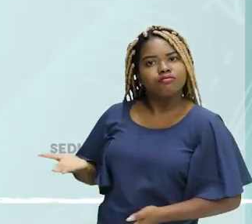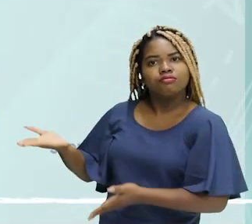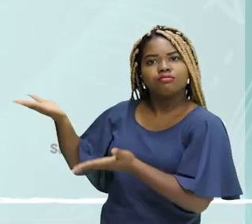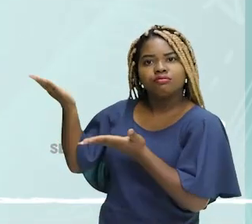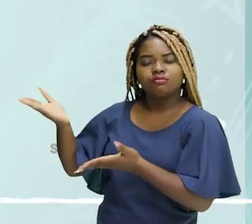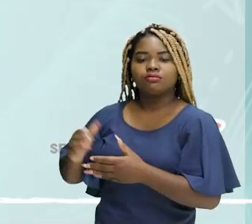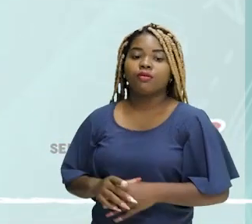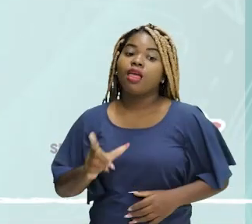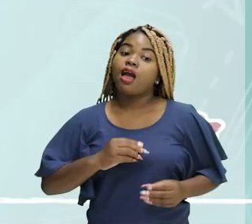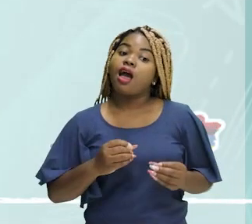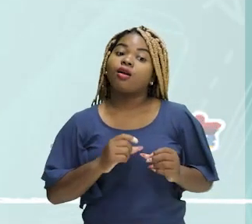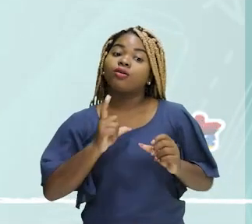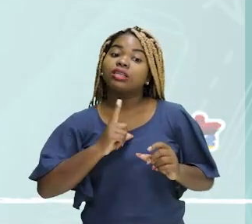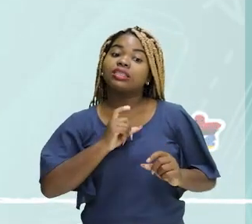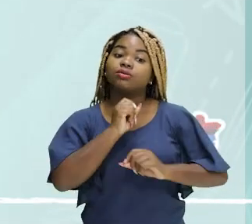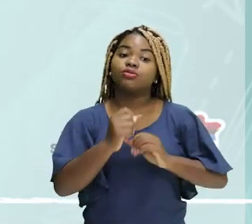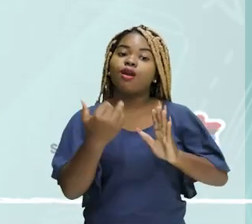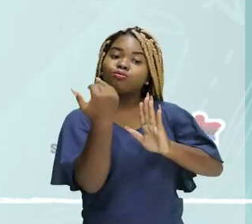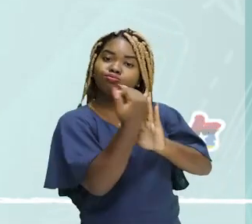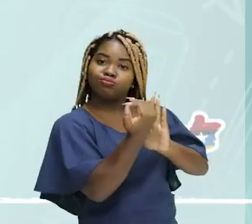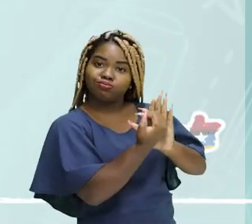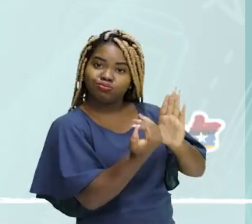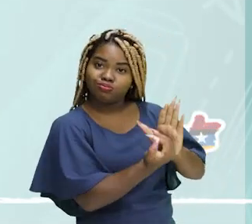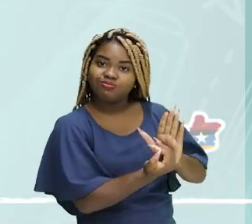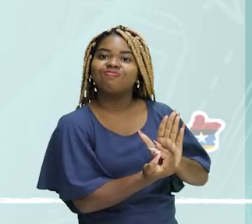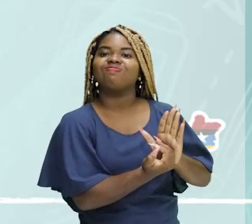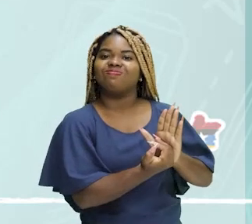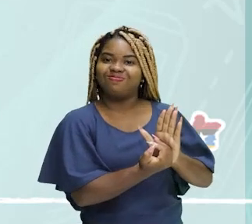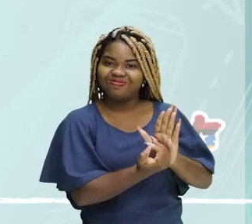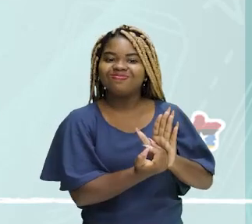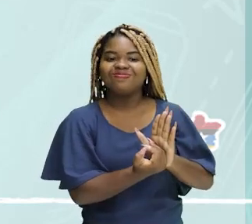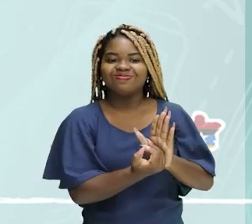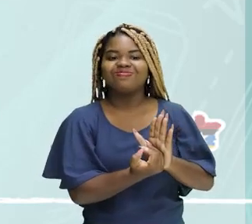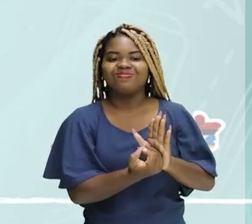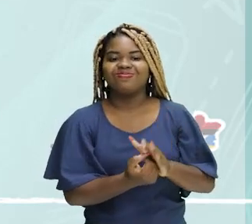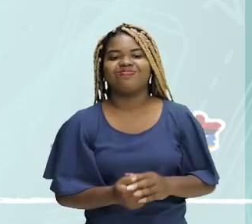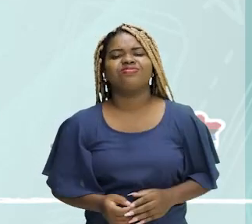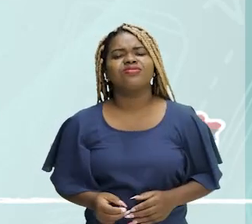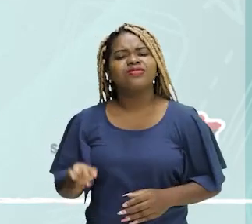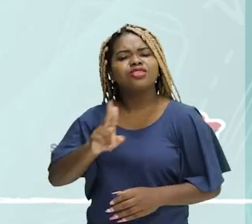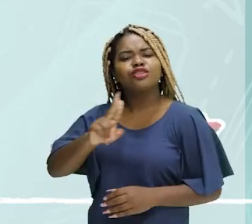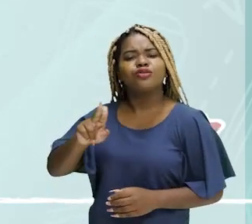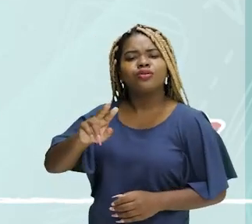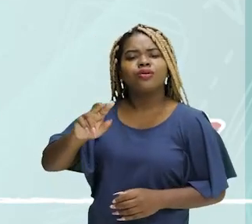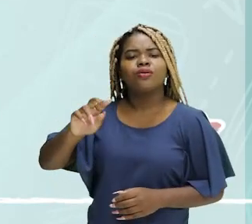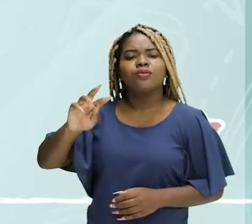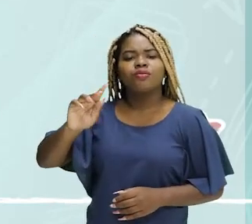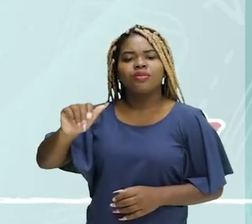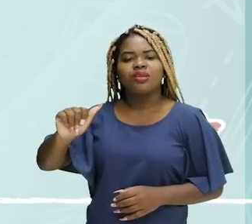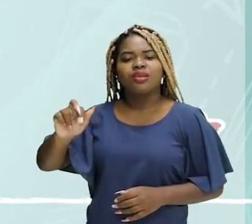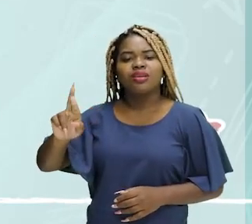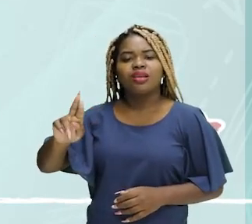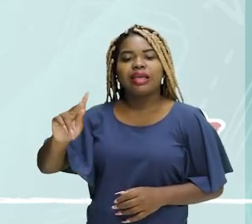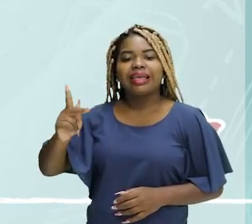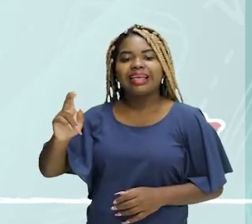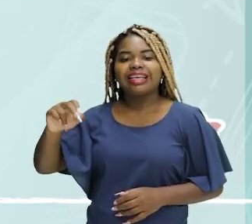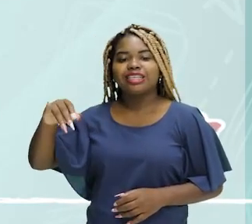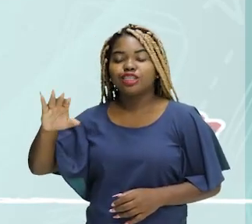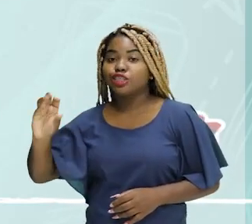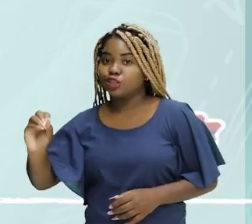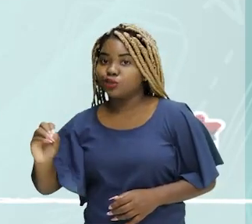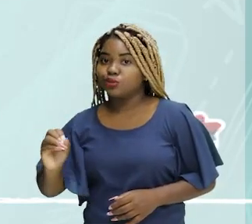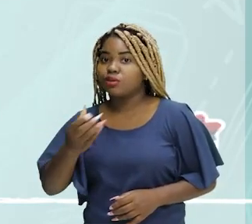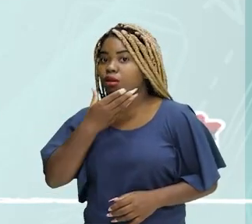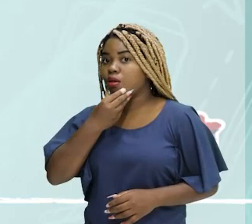vamos para a definição de sais. Bom, segundo Arrhenius. Arrhenius é um químico sueco